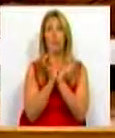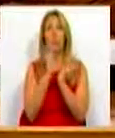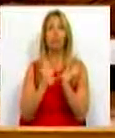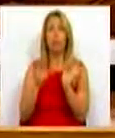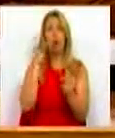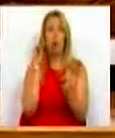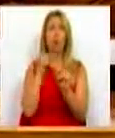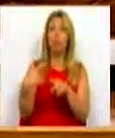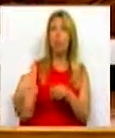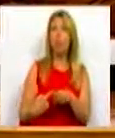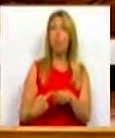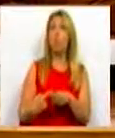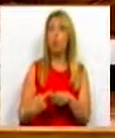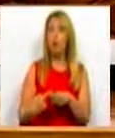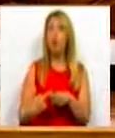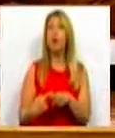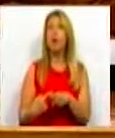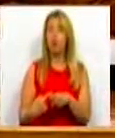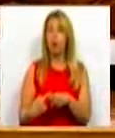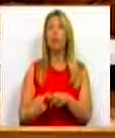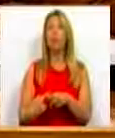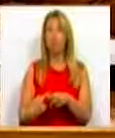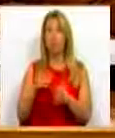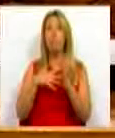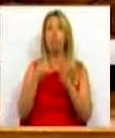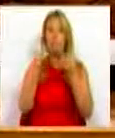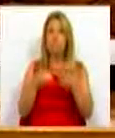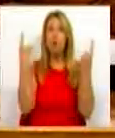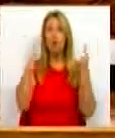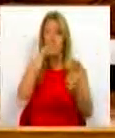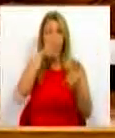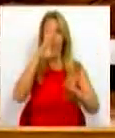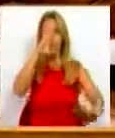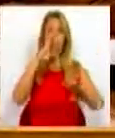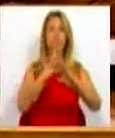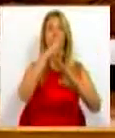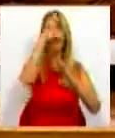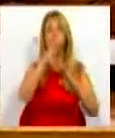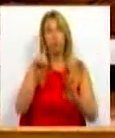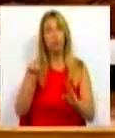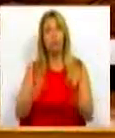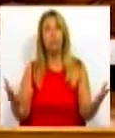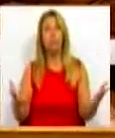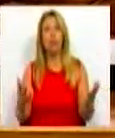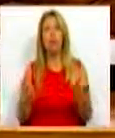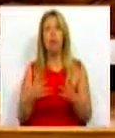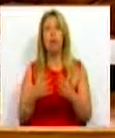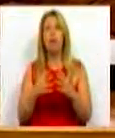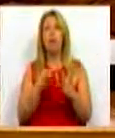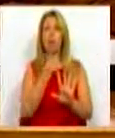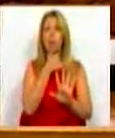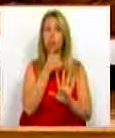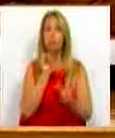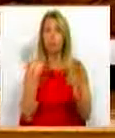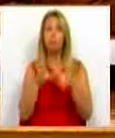e objetivos ambiciosos, um plano que mostra bem a determinação do Governo e deste Ministério em particular numa frente decisiva para a